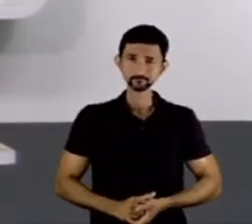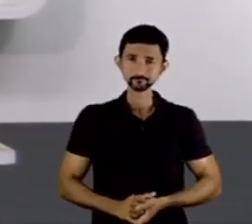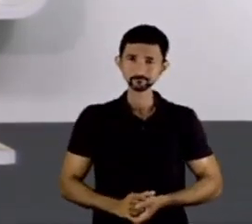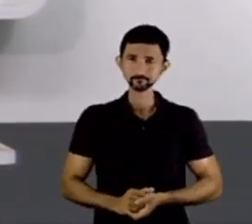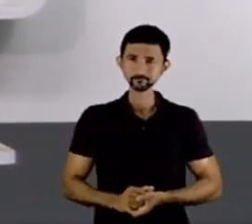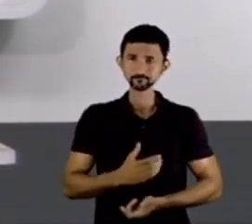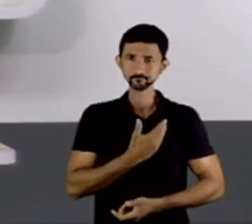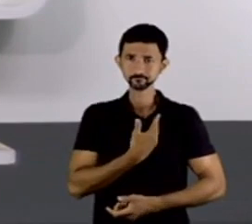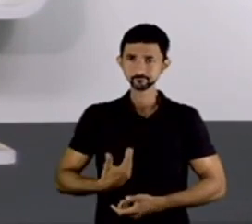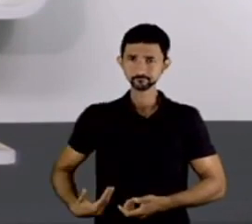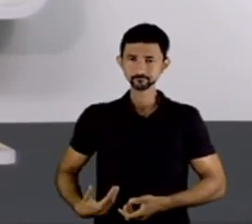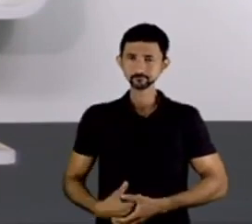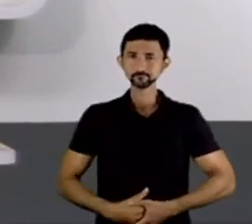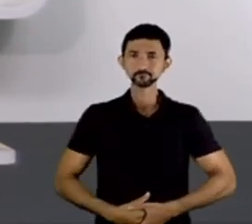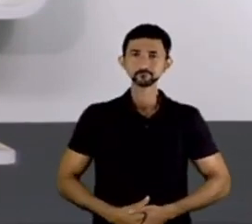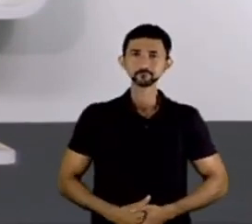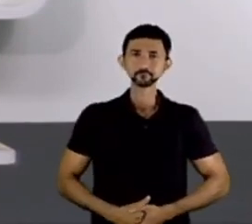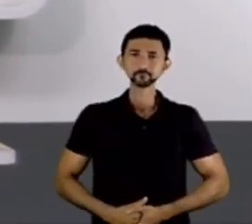Um governador de estado.